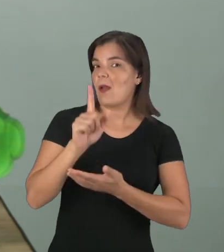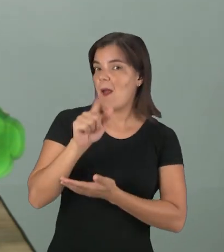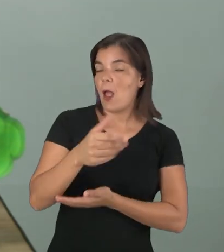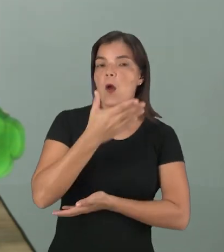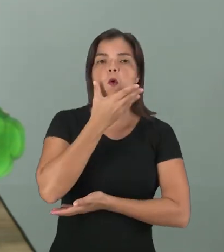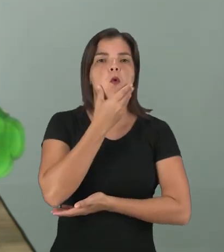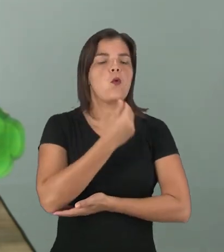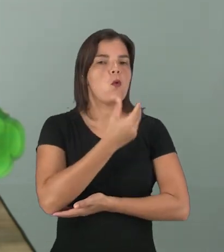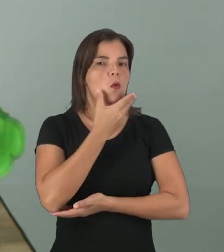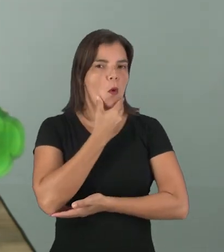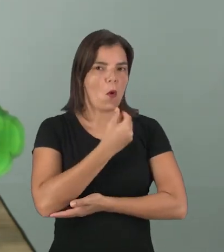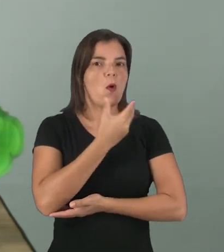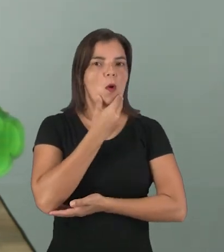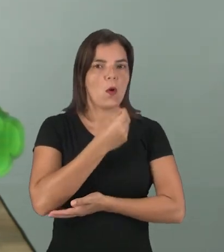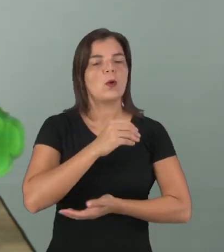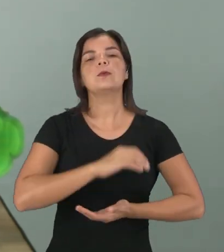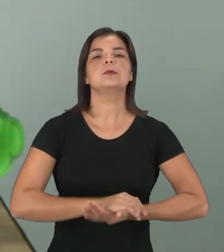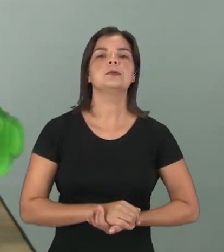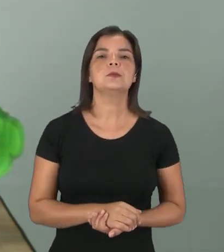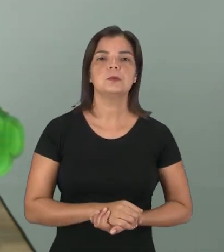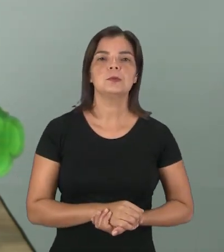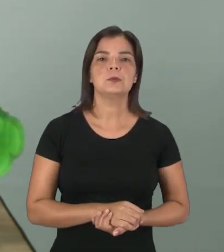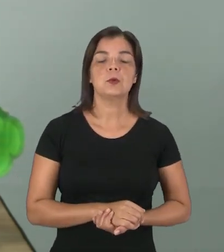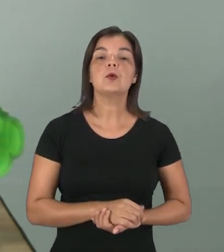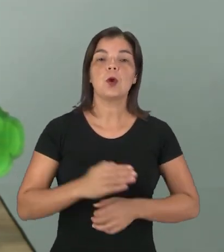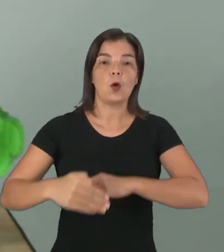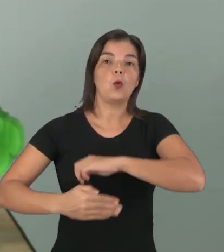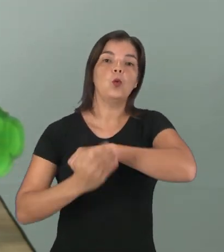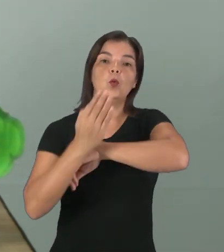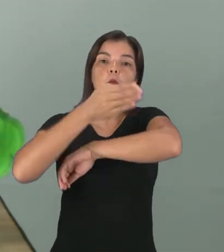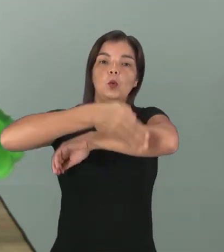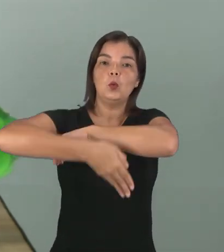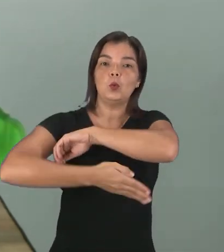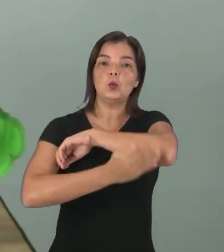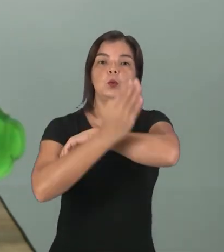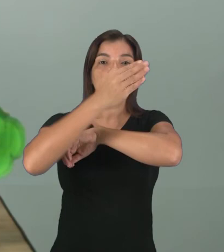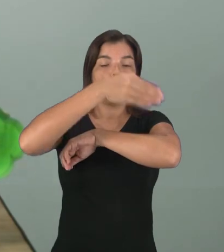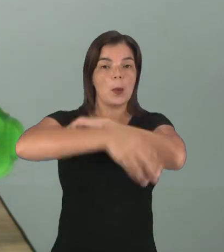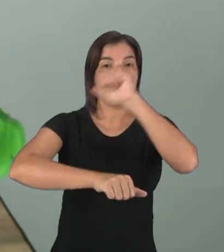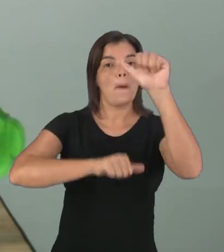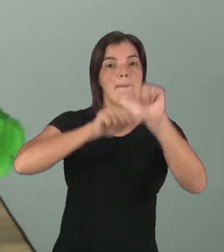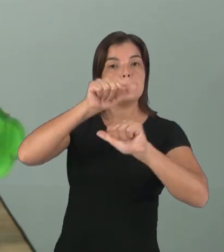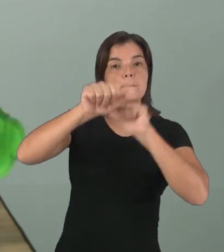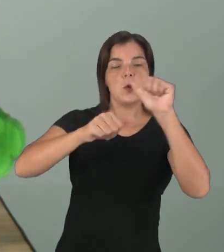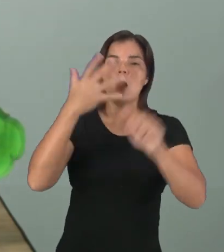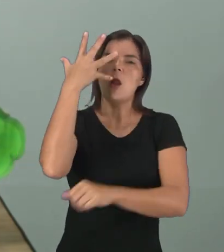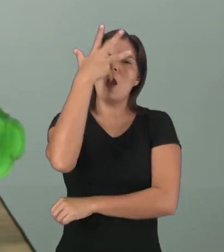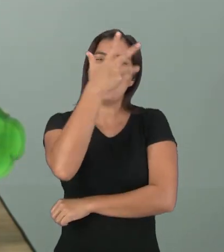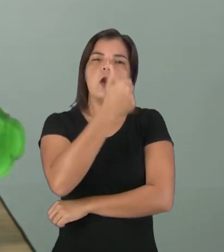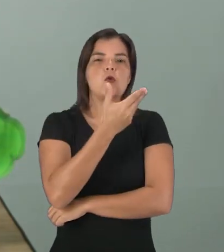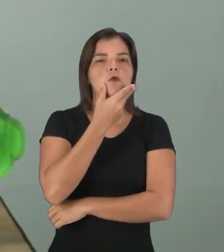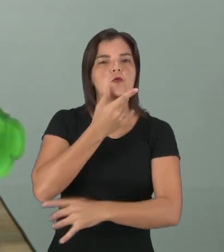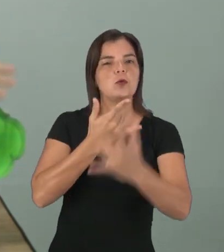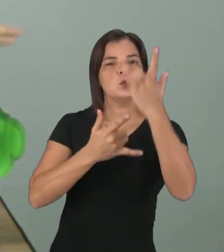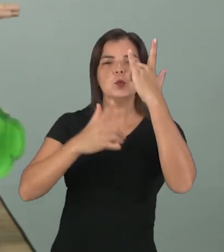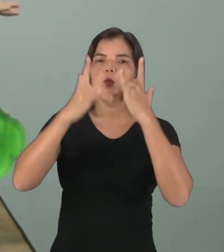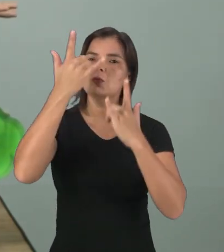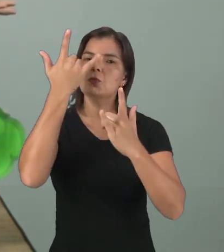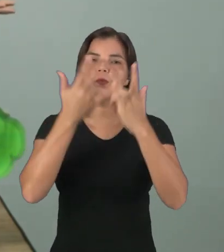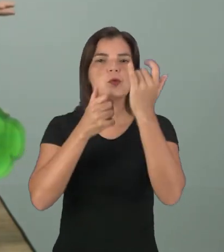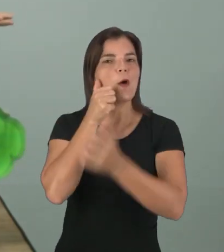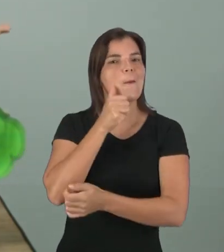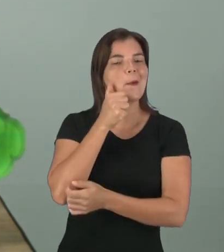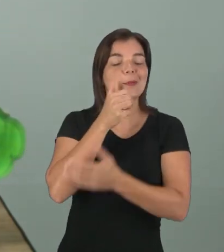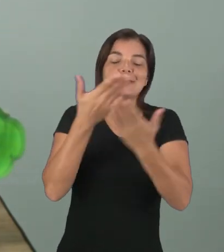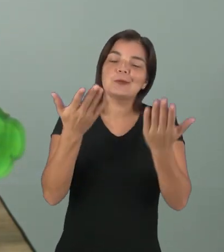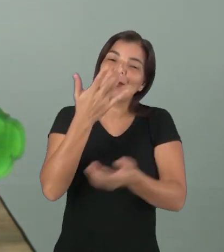um homem que é um boto, fala de um boto, né, que se transforma num belo homem e seduz as mulheres. Então